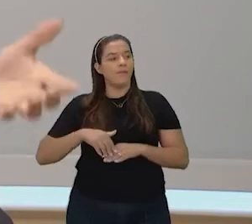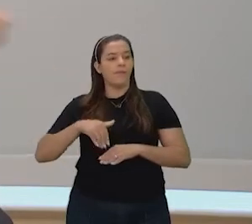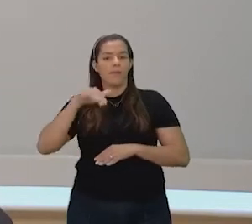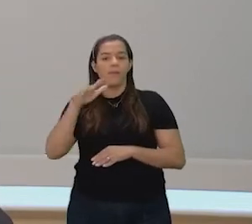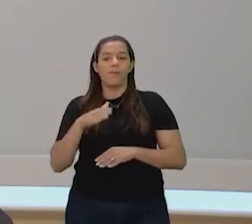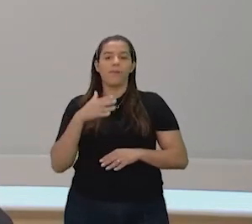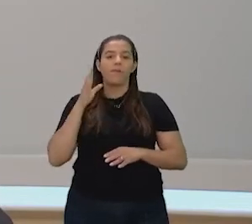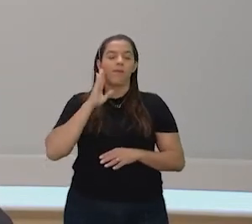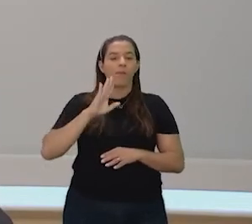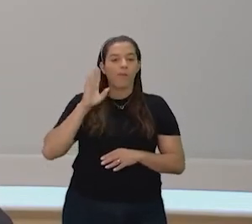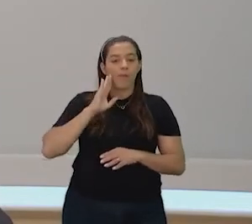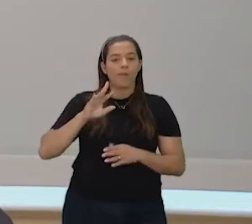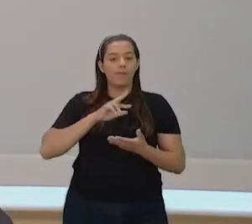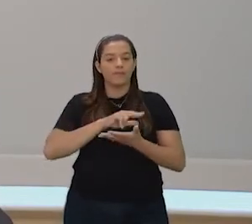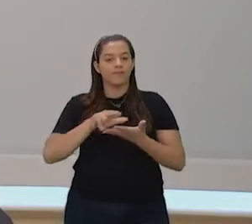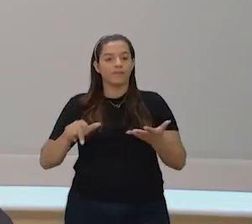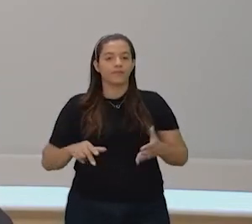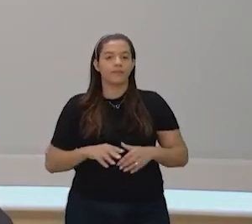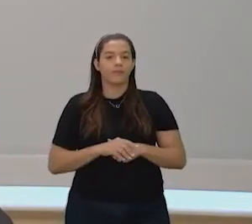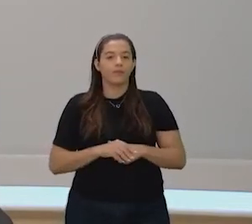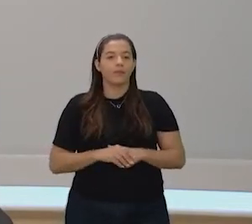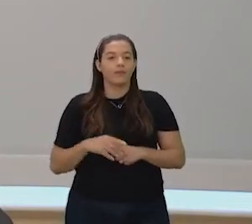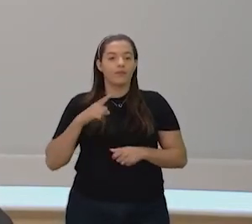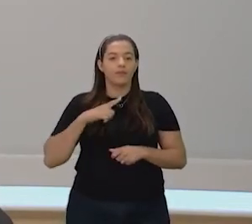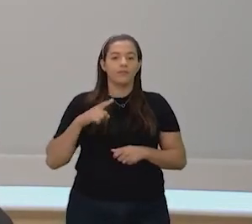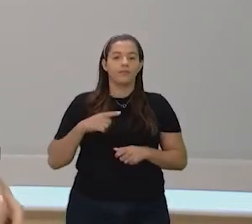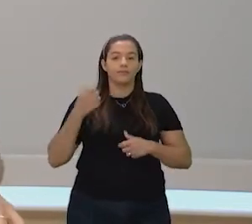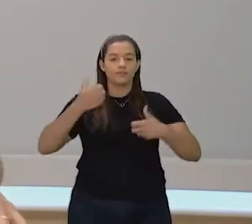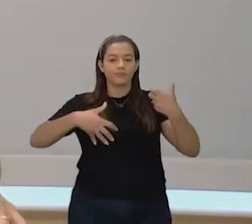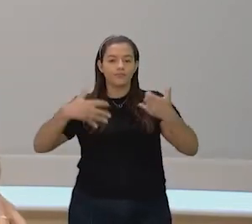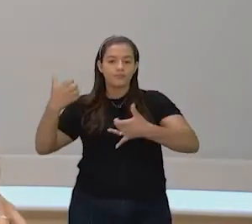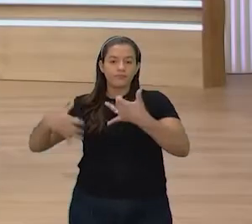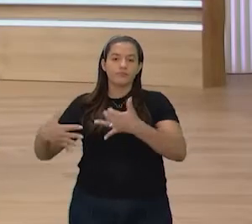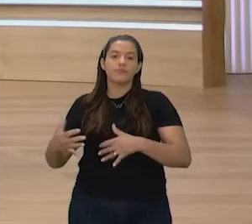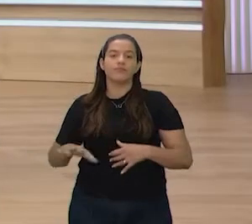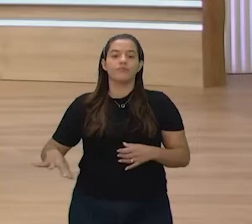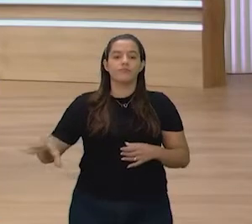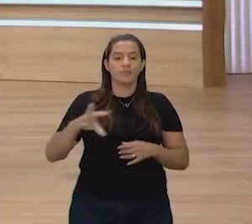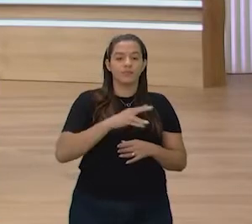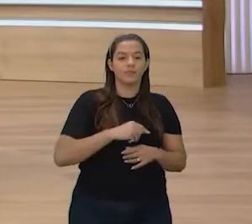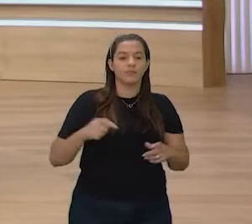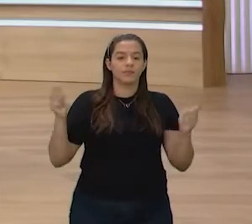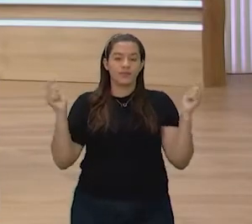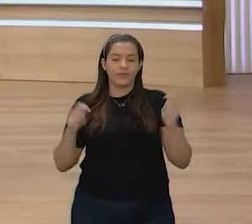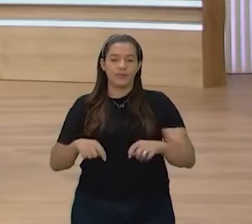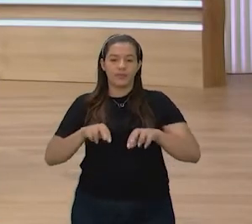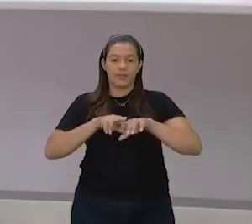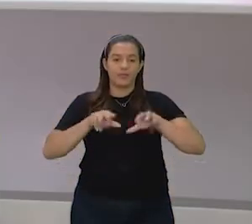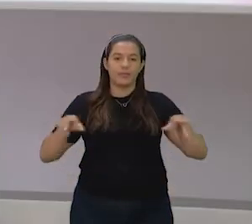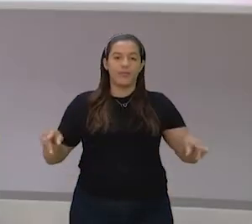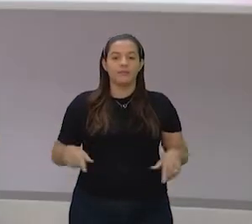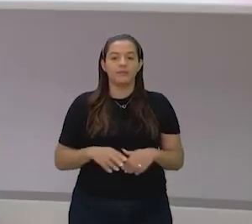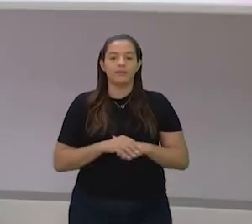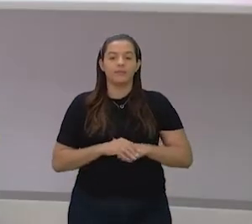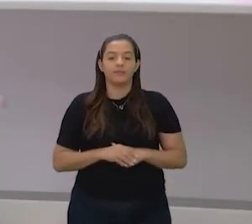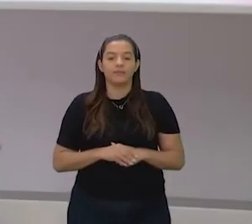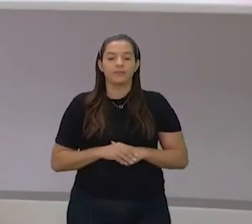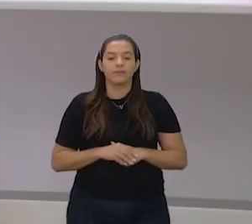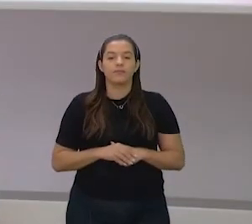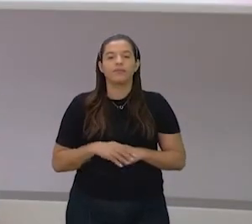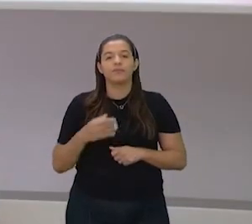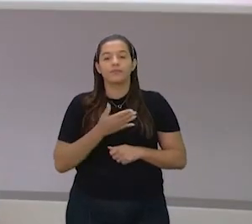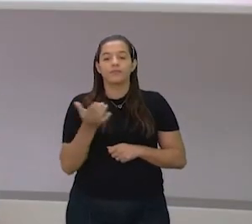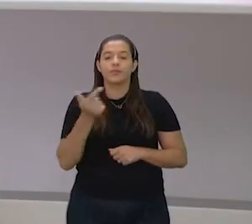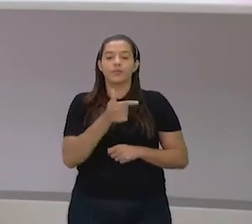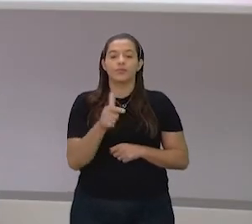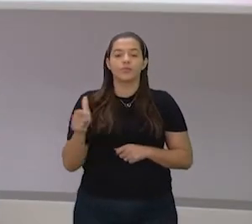quando tem essa parte muito legal. mista, quando as mulheres claro também que as podem competições participar. a gente classifica por categoria. Eu não estou dizendo que isso não